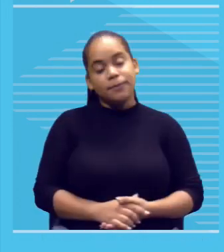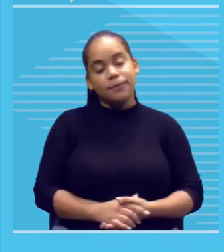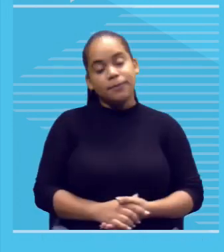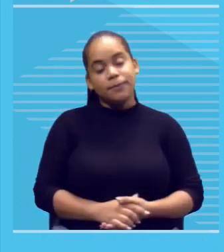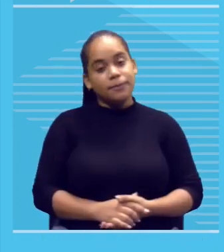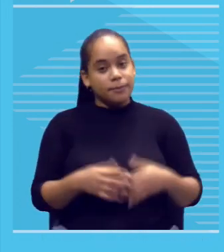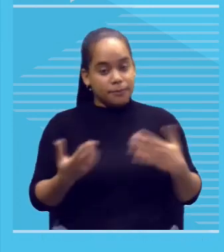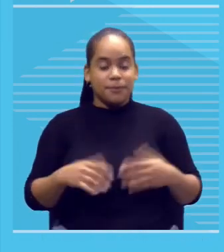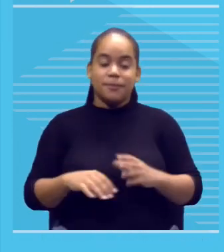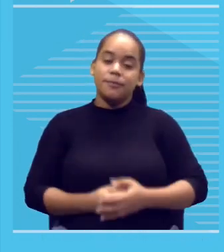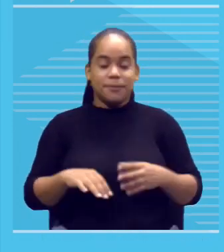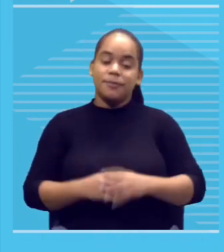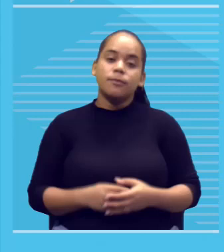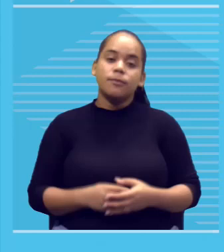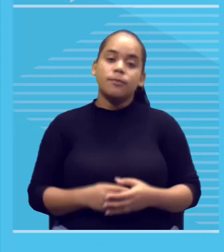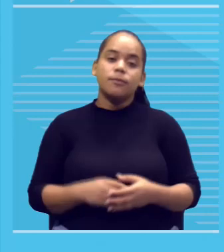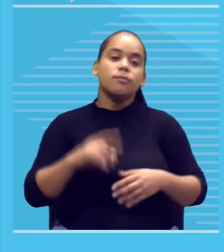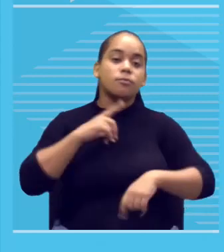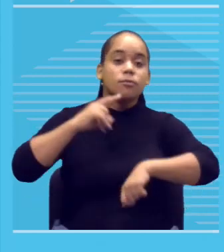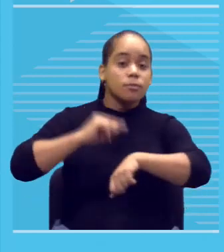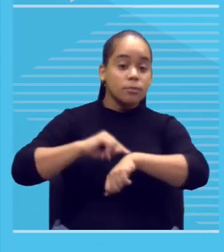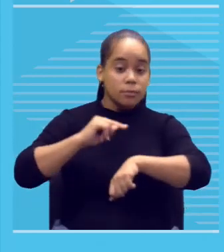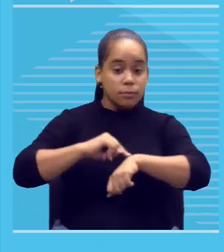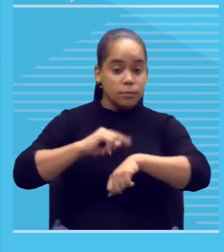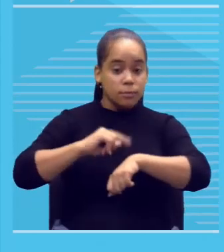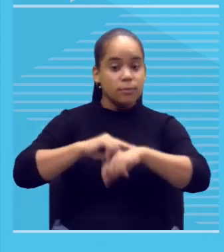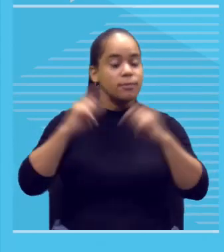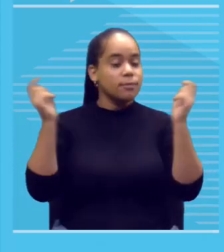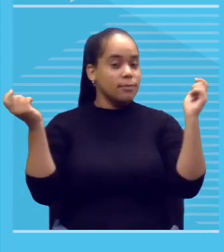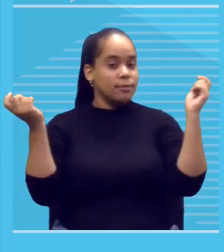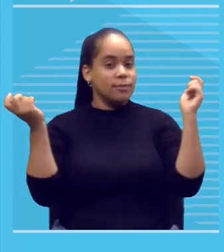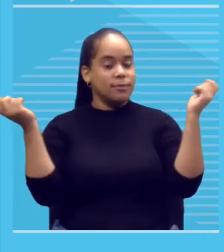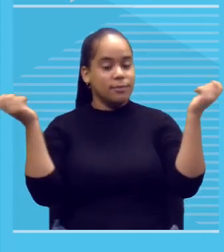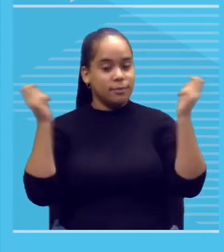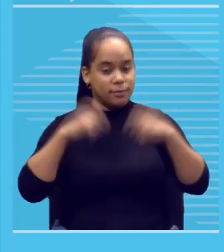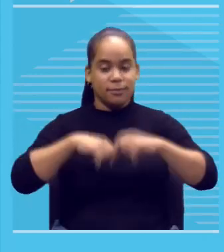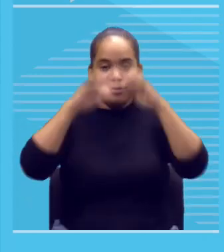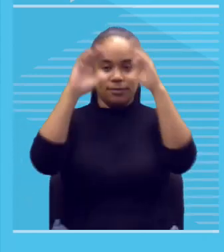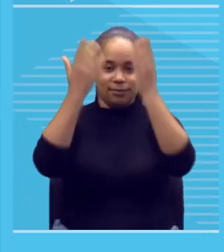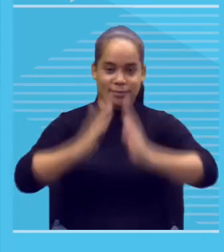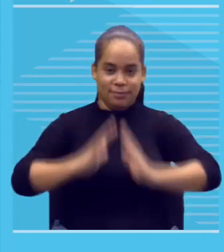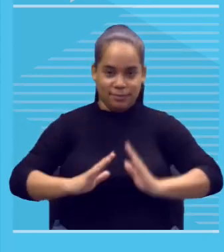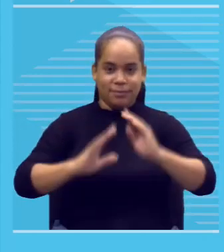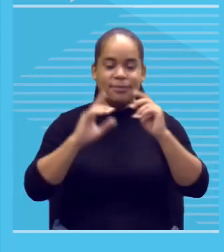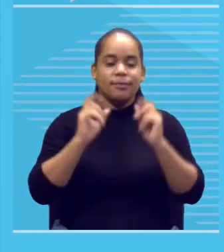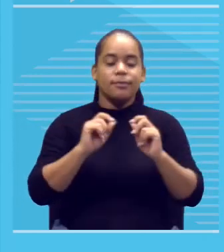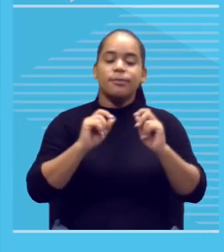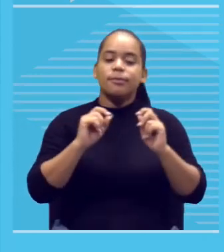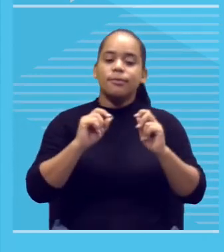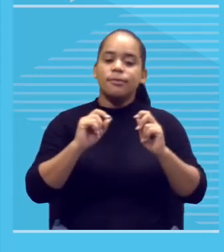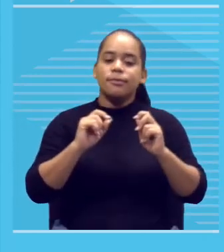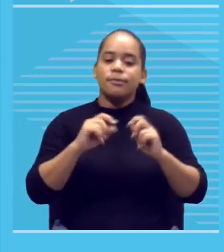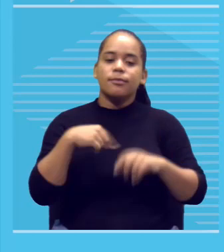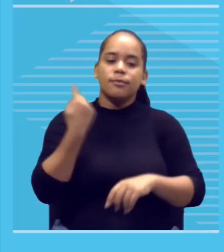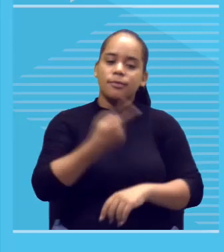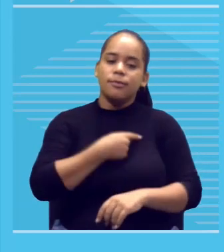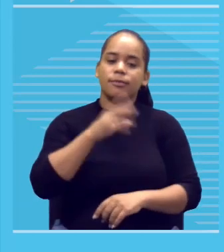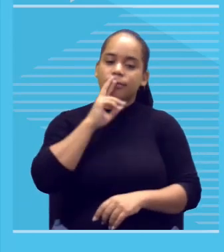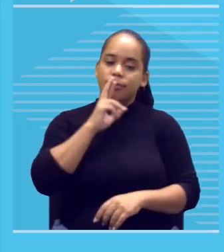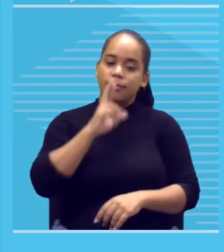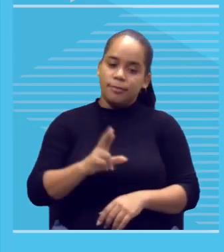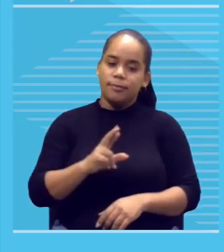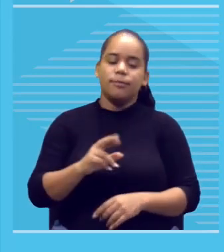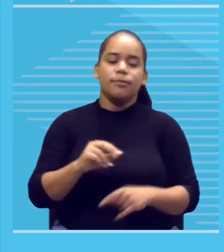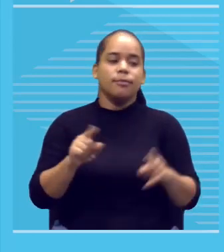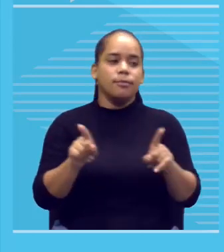Olha aí jovens deixei um tempo considerável né para você analisar aí a nossa solução Tá